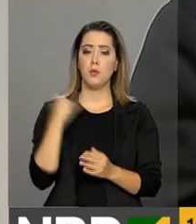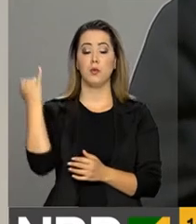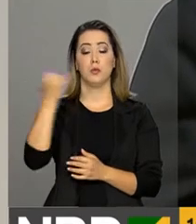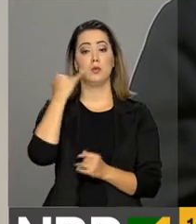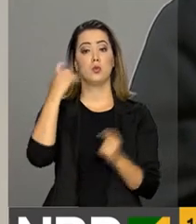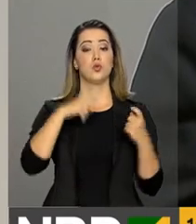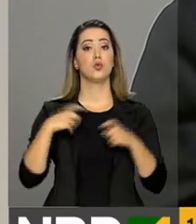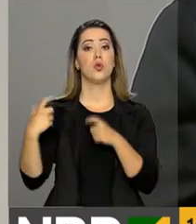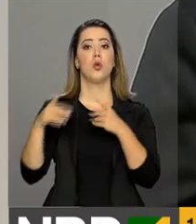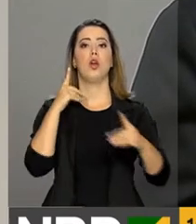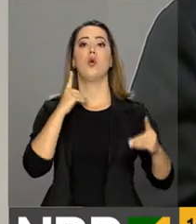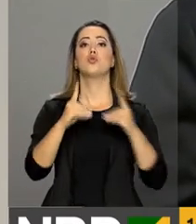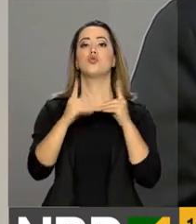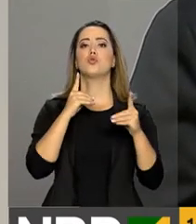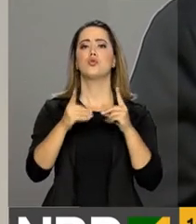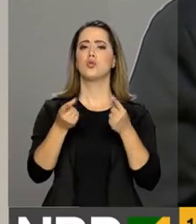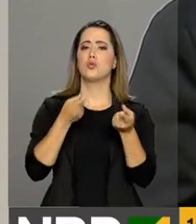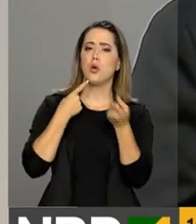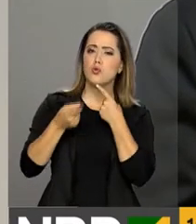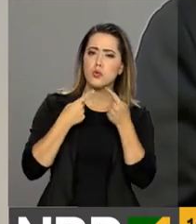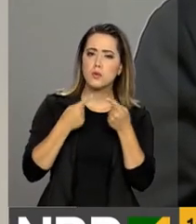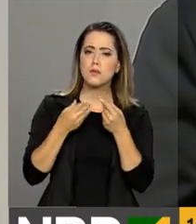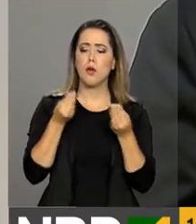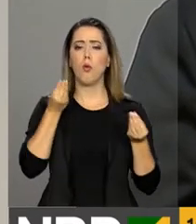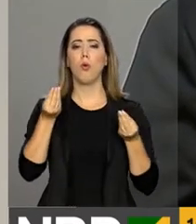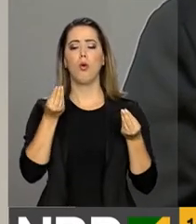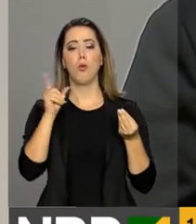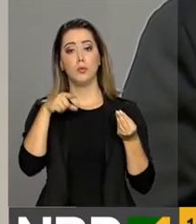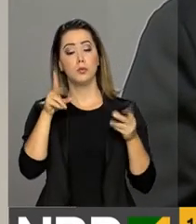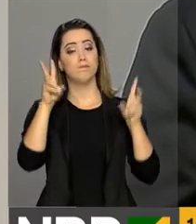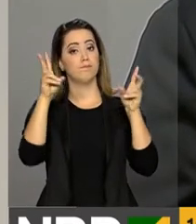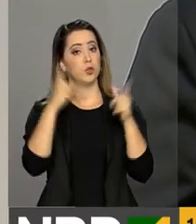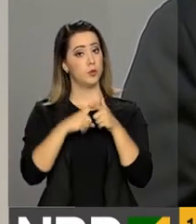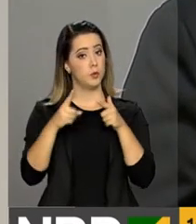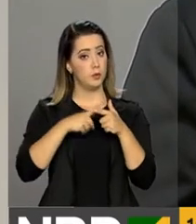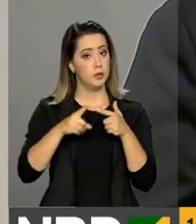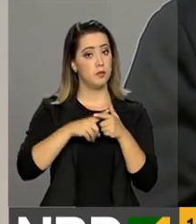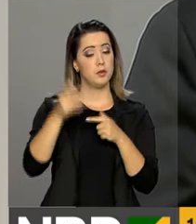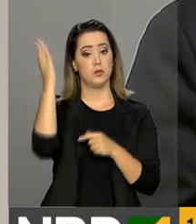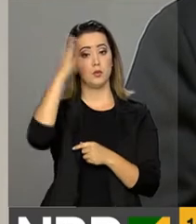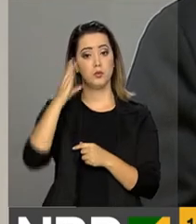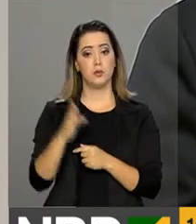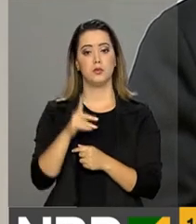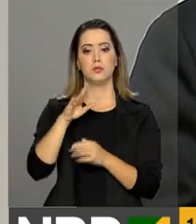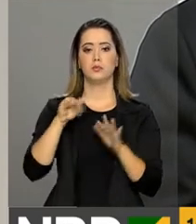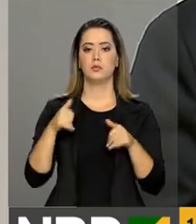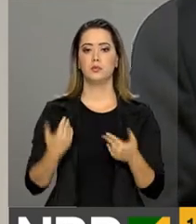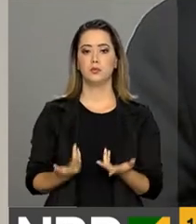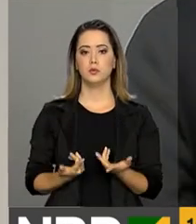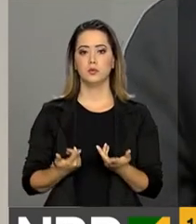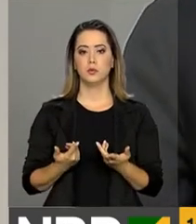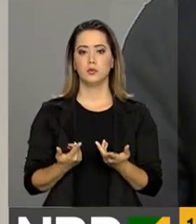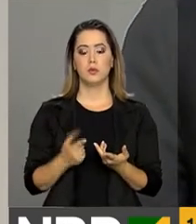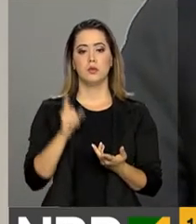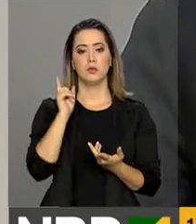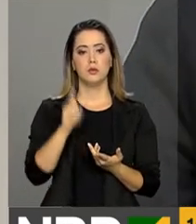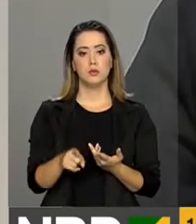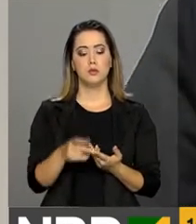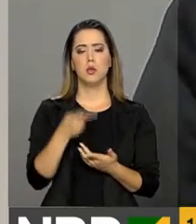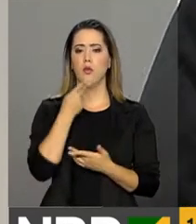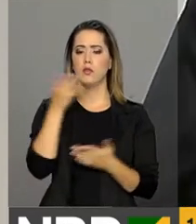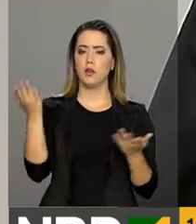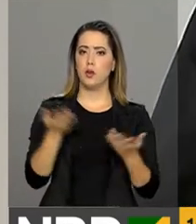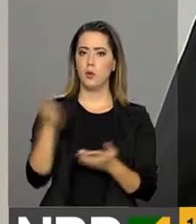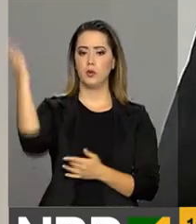sobre as grandes questões brasileiras e o debate franco sobre o brasil de